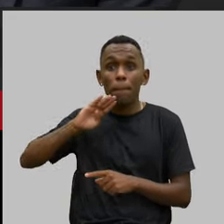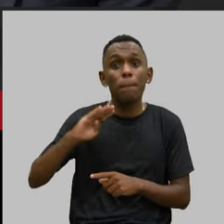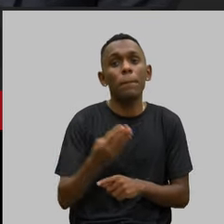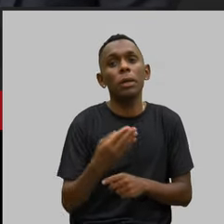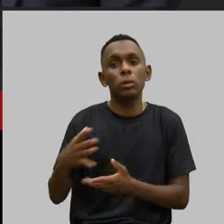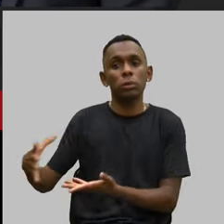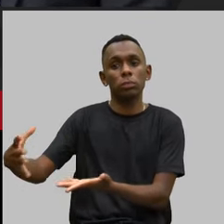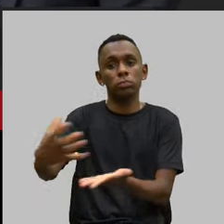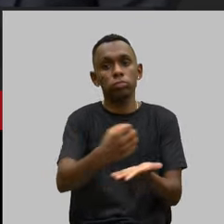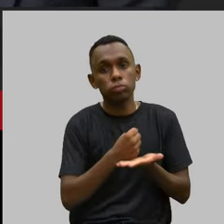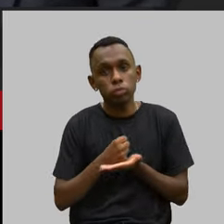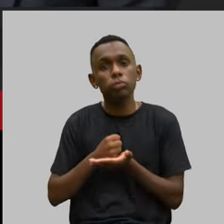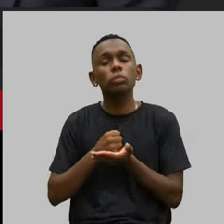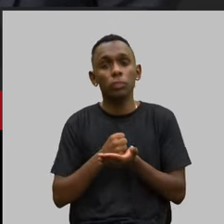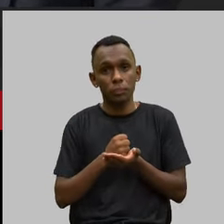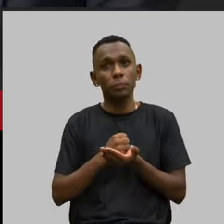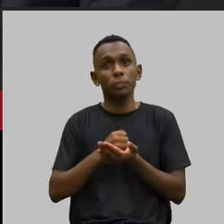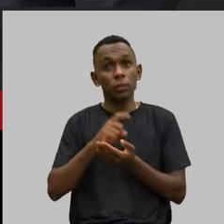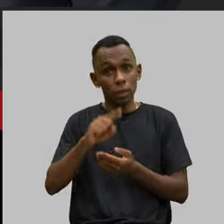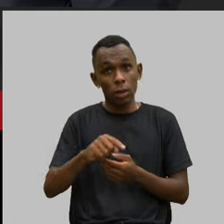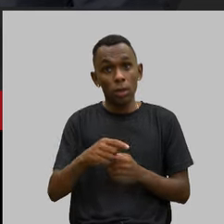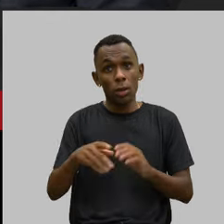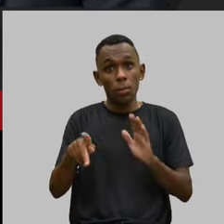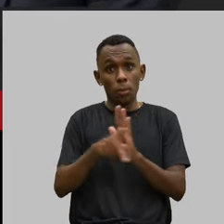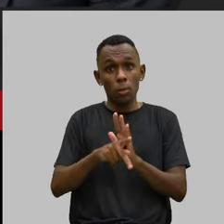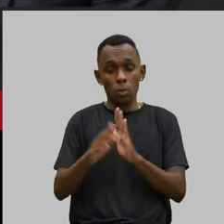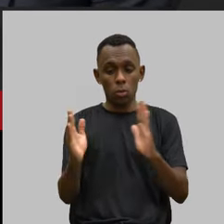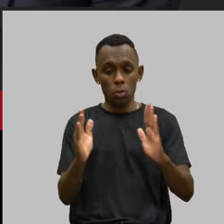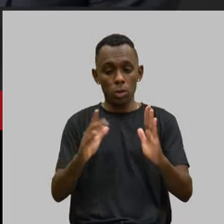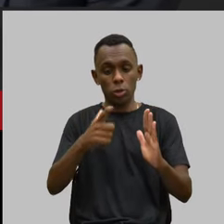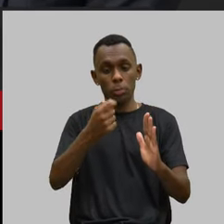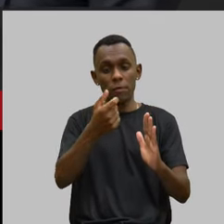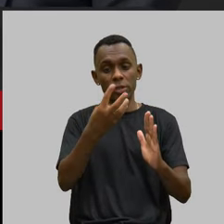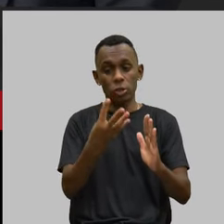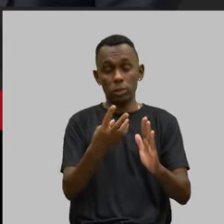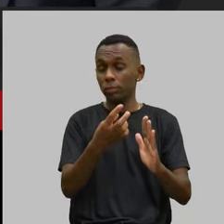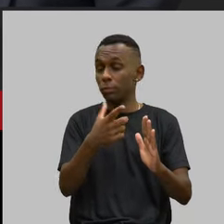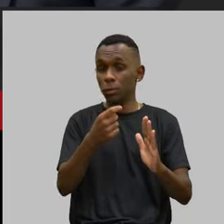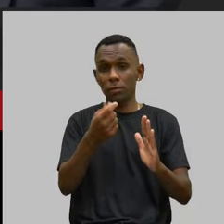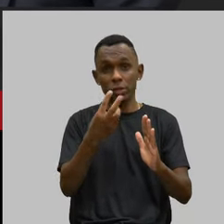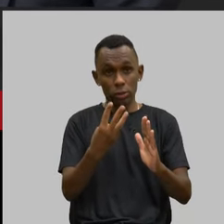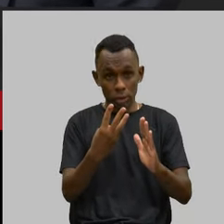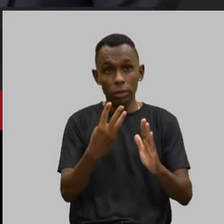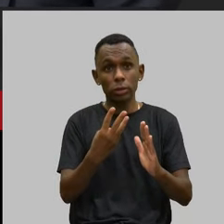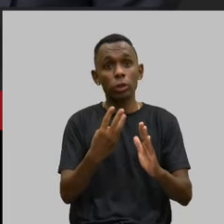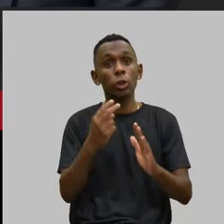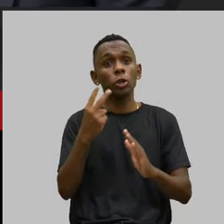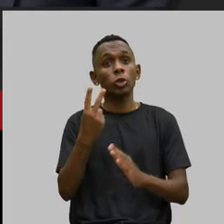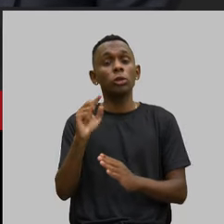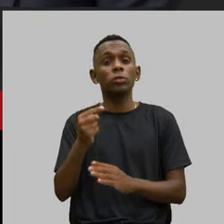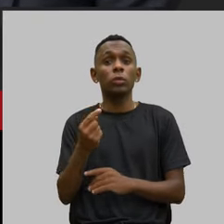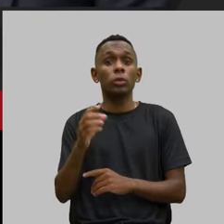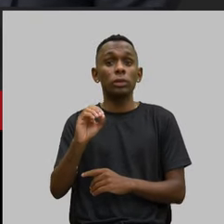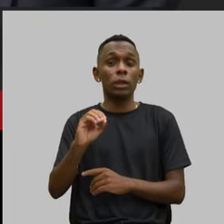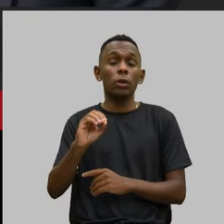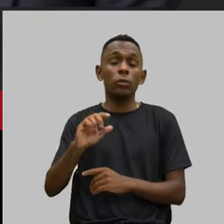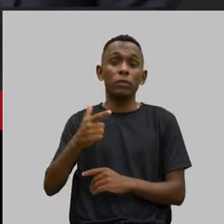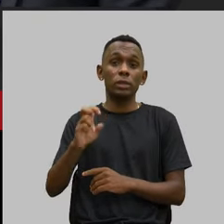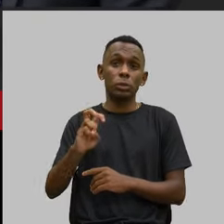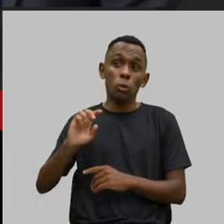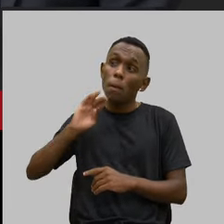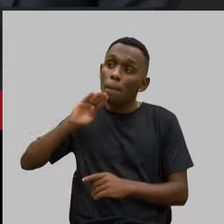nesse período com destaque ali pro ano de 2023 com 2 2,025 bilhões